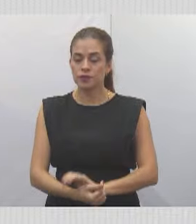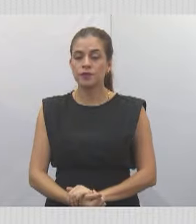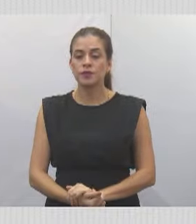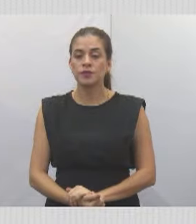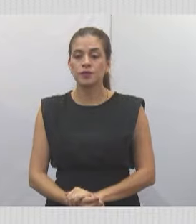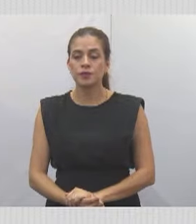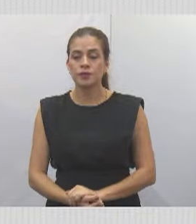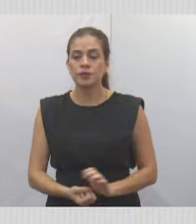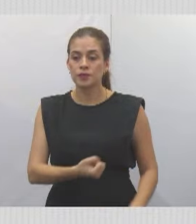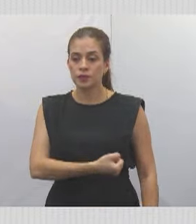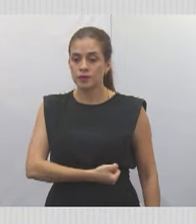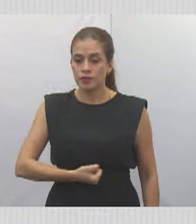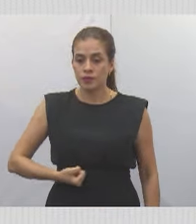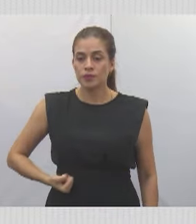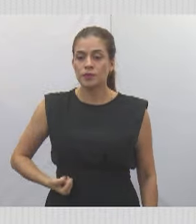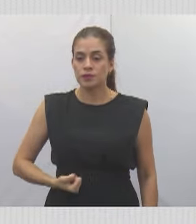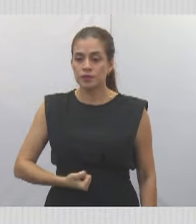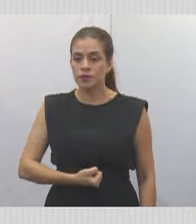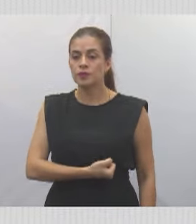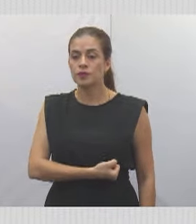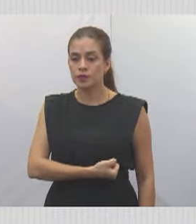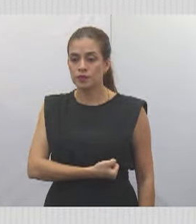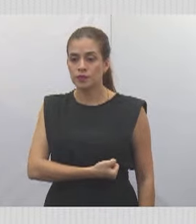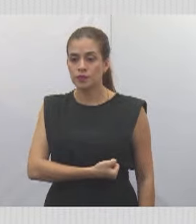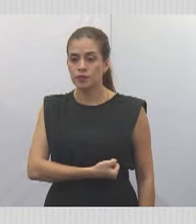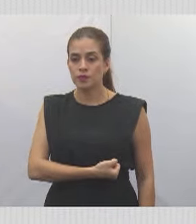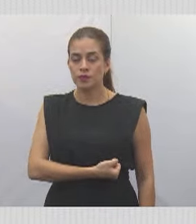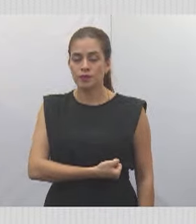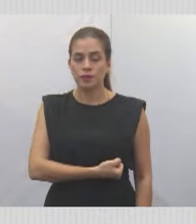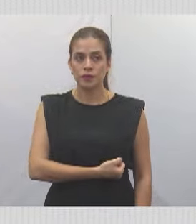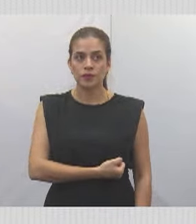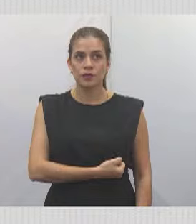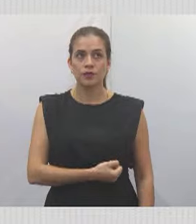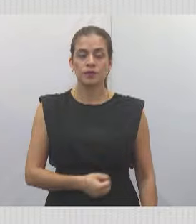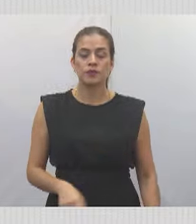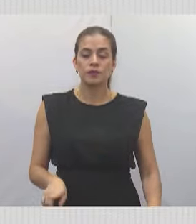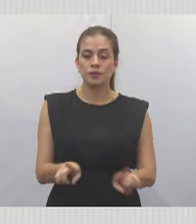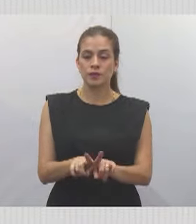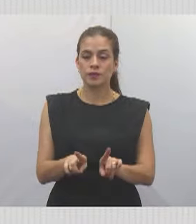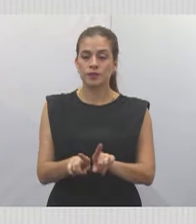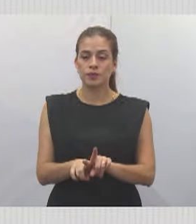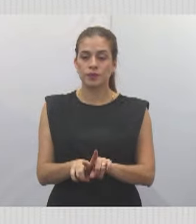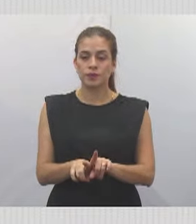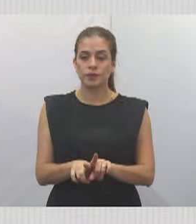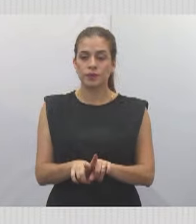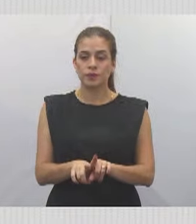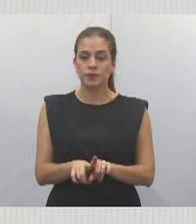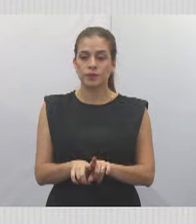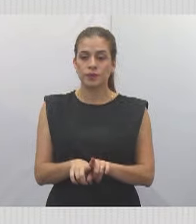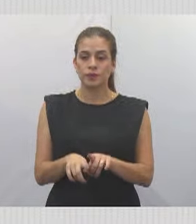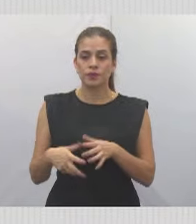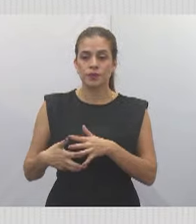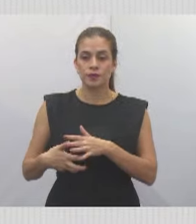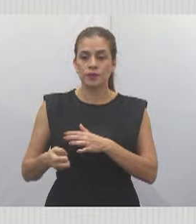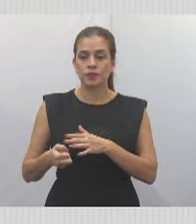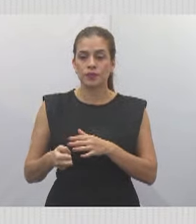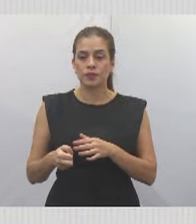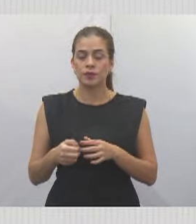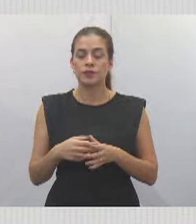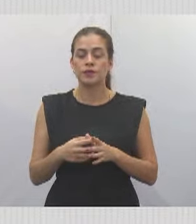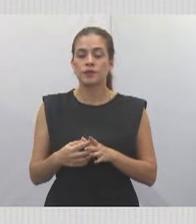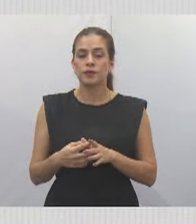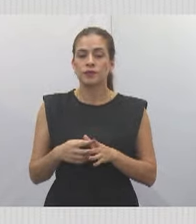para o ultrassom de abdômen total, de parede abdominal, bem como a punção para diagnóstico de câncer de